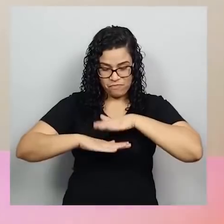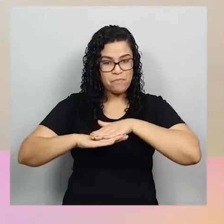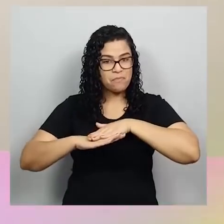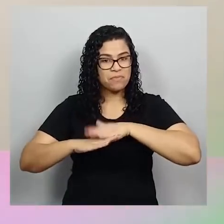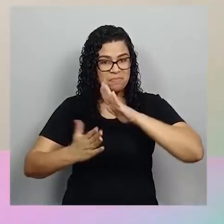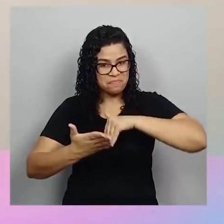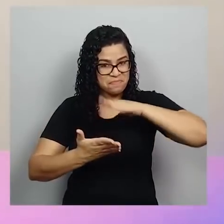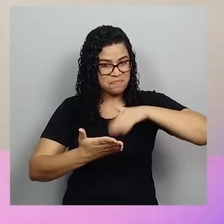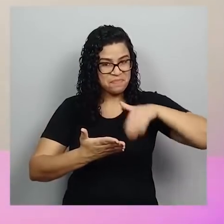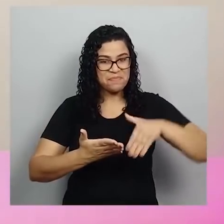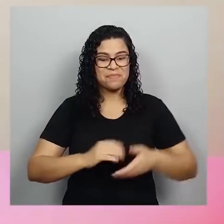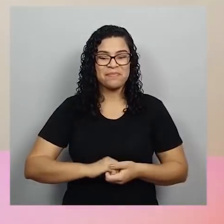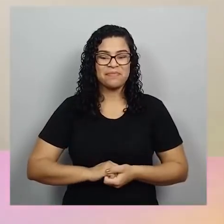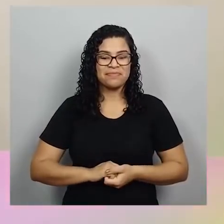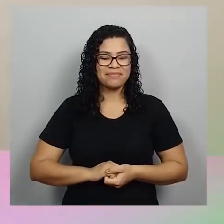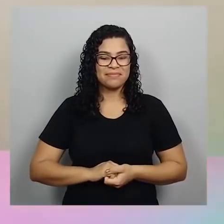aqui.